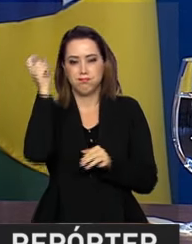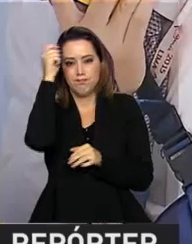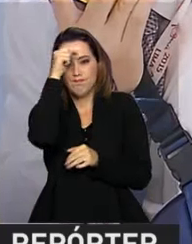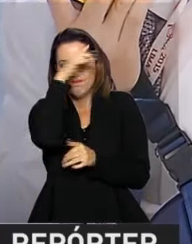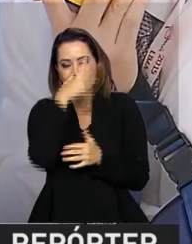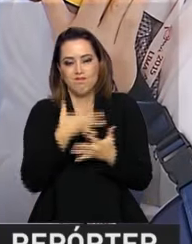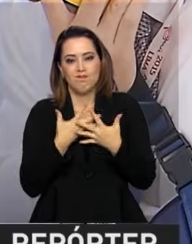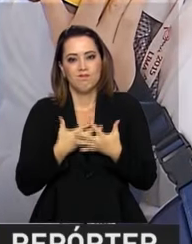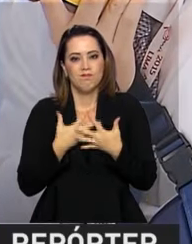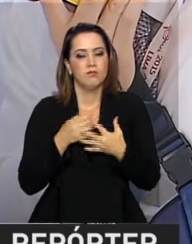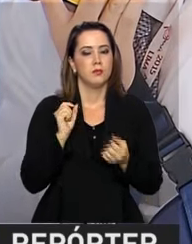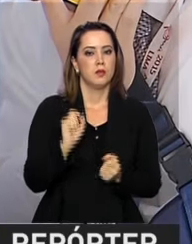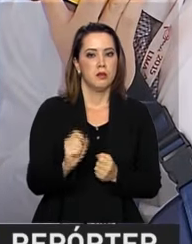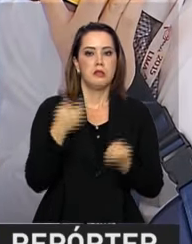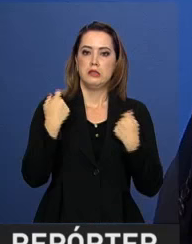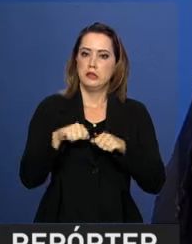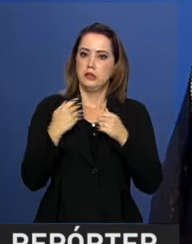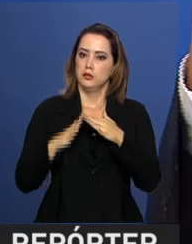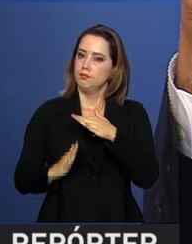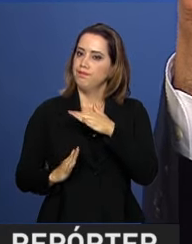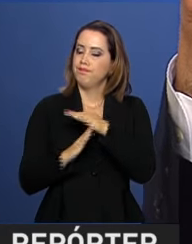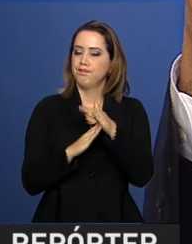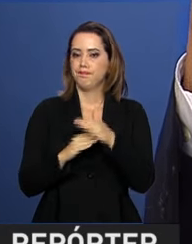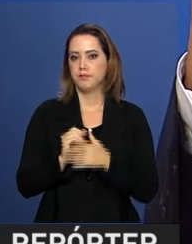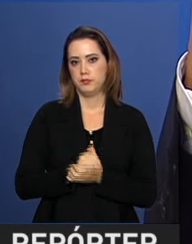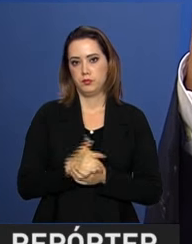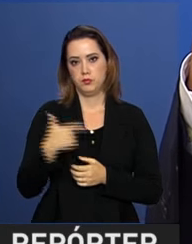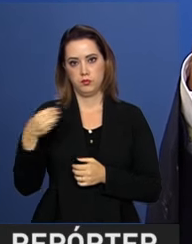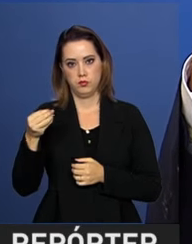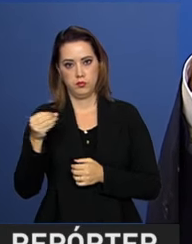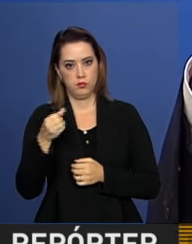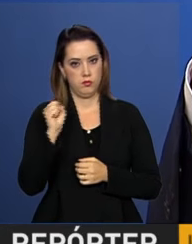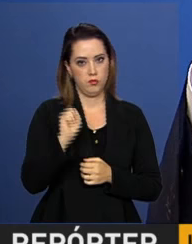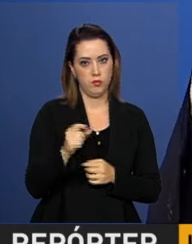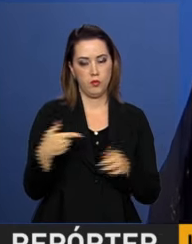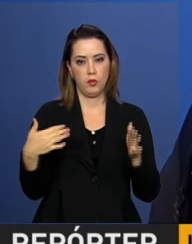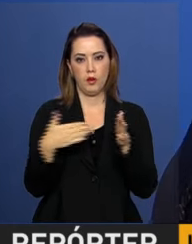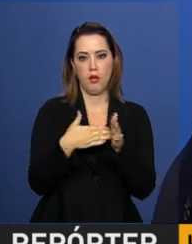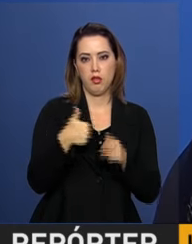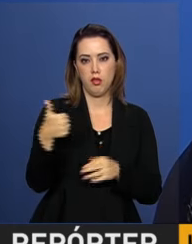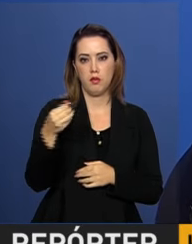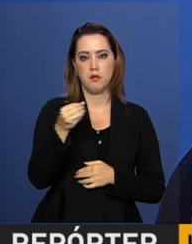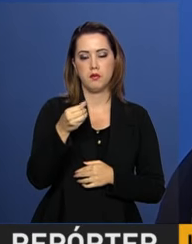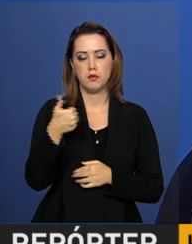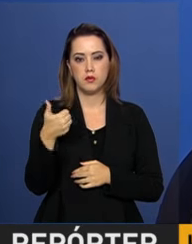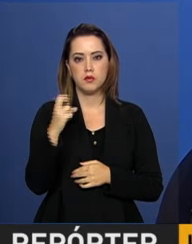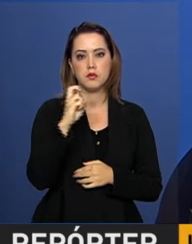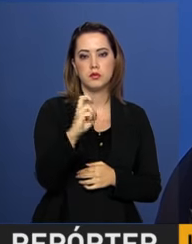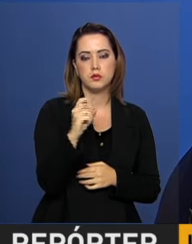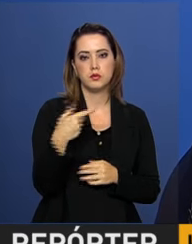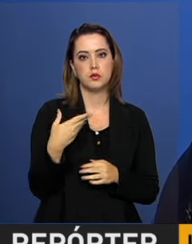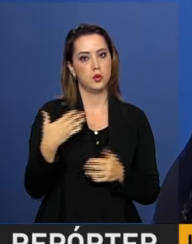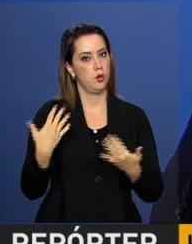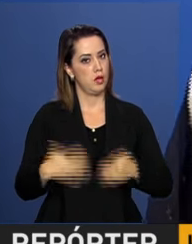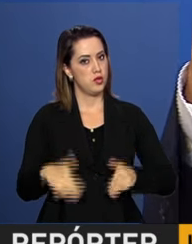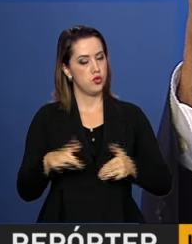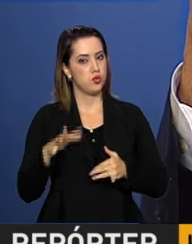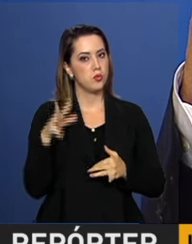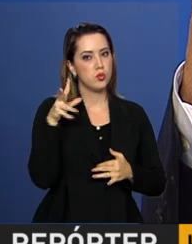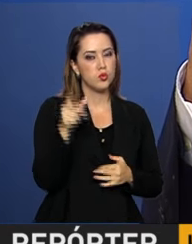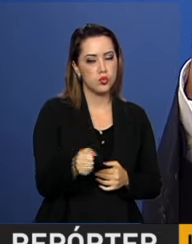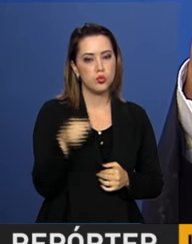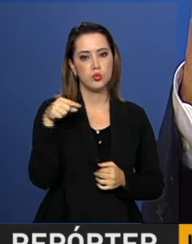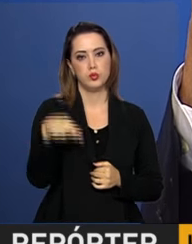por isso a necessidade da medida. De 2008 a 2015, a despesa